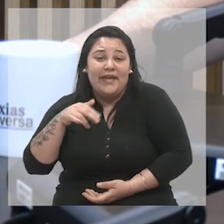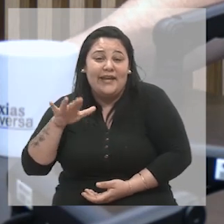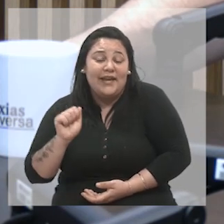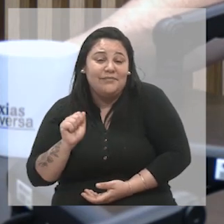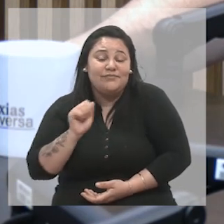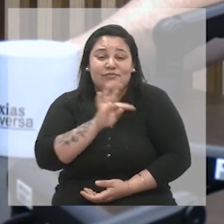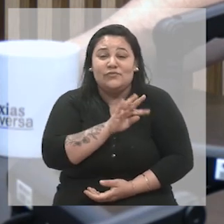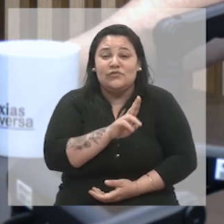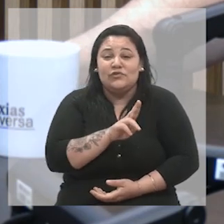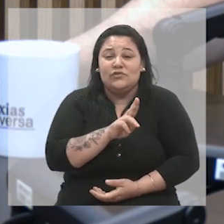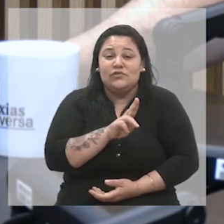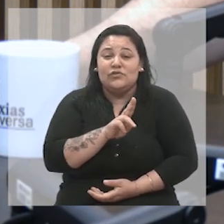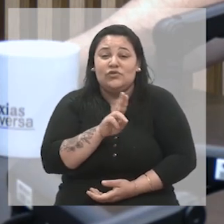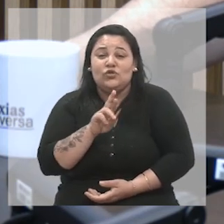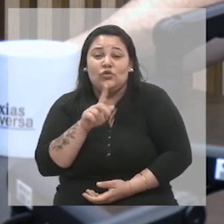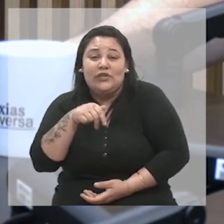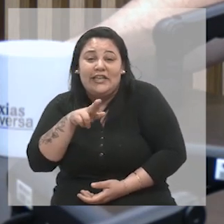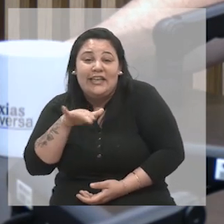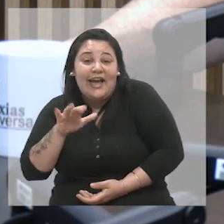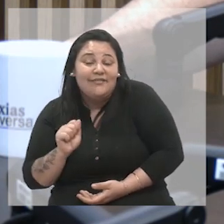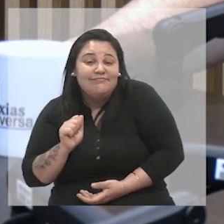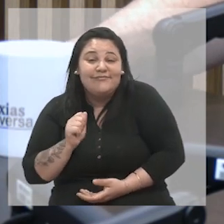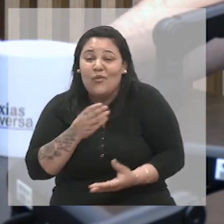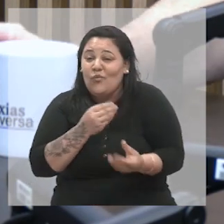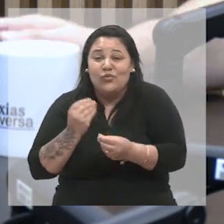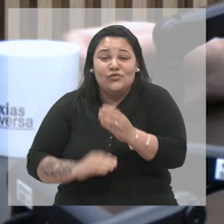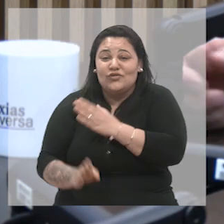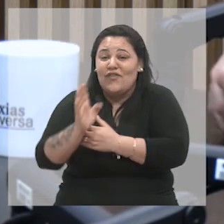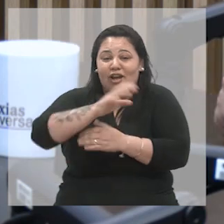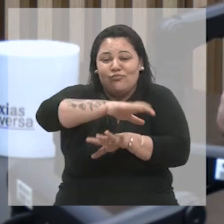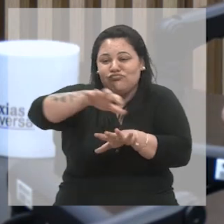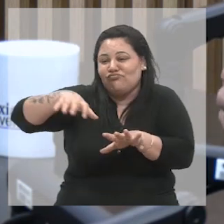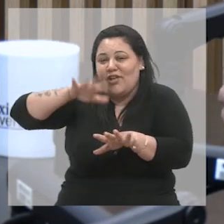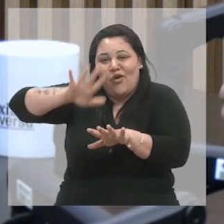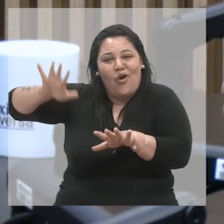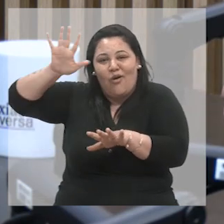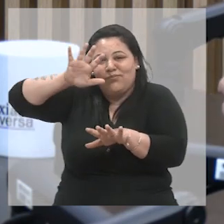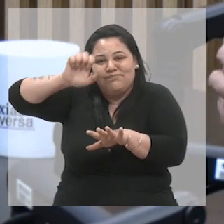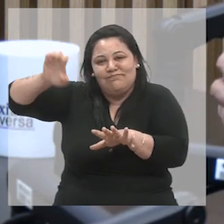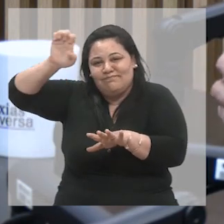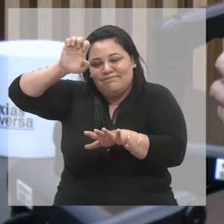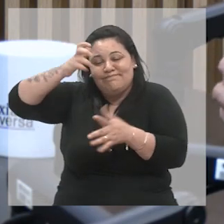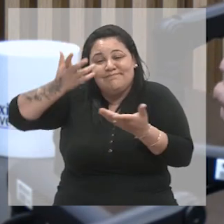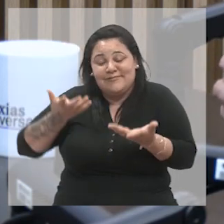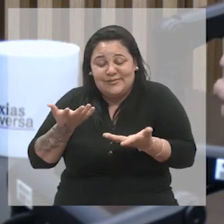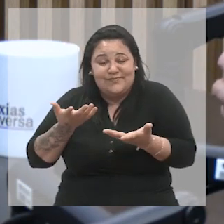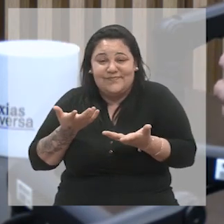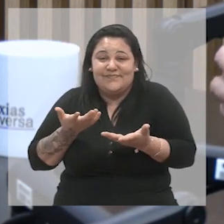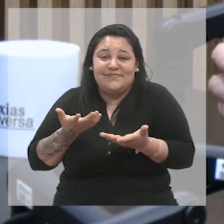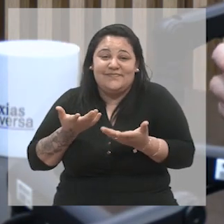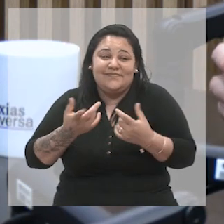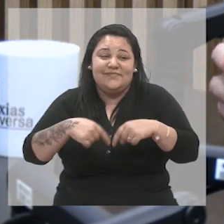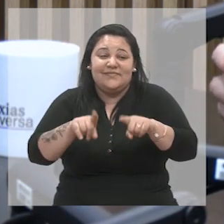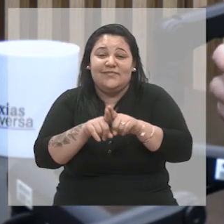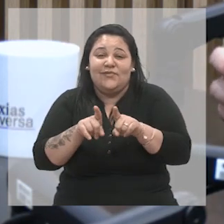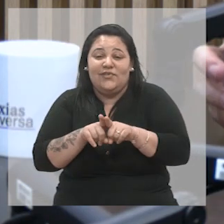Romênia, estão jogando na Turquia. Então muitos estão fora, né? Infelizmente o Brasil não tem